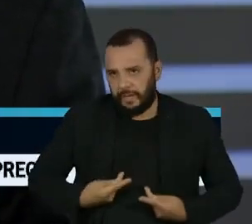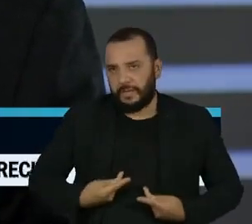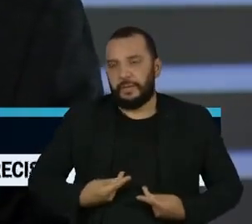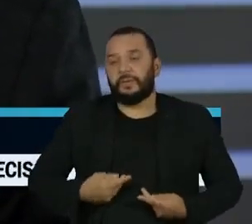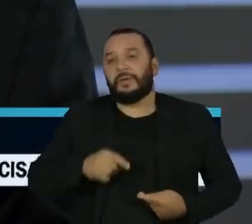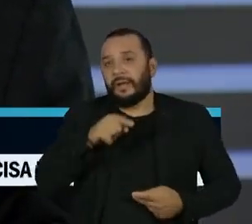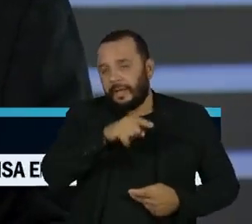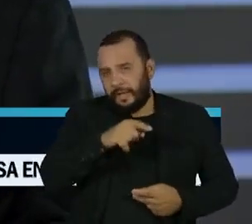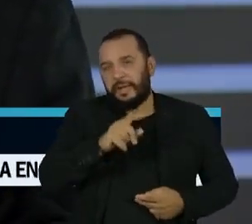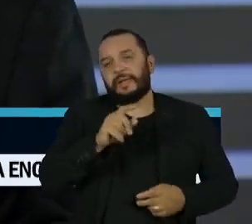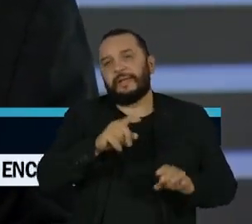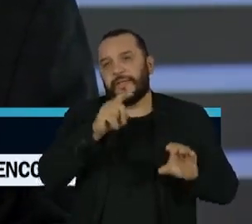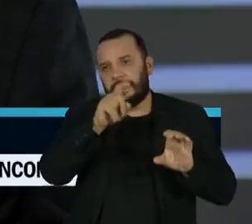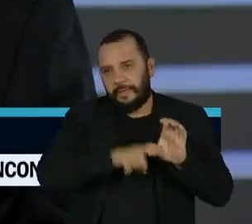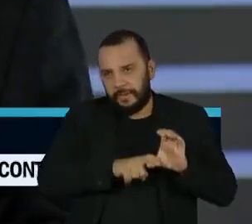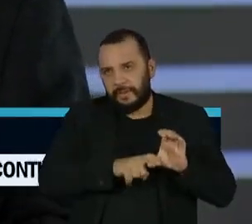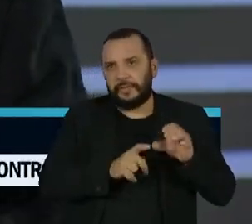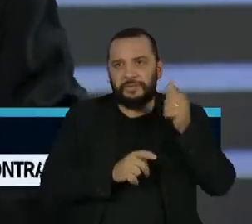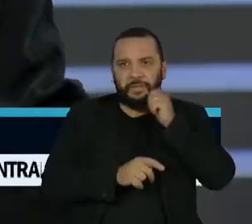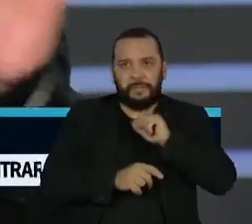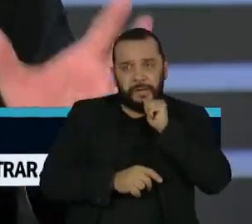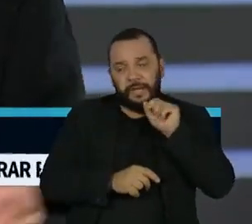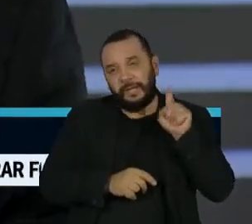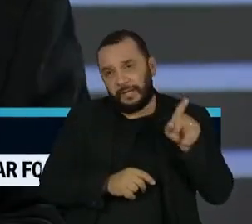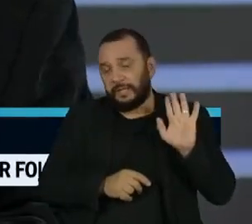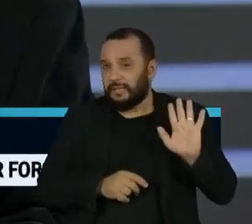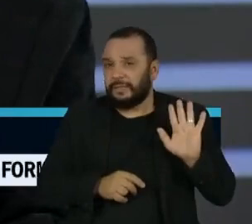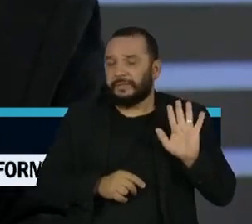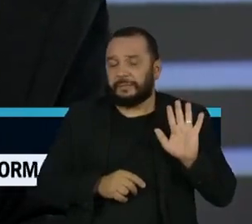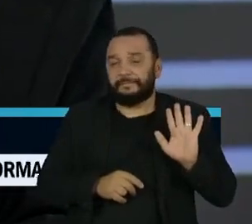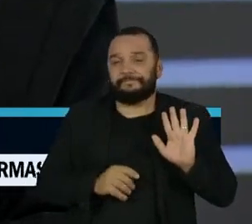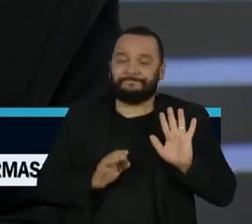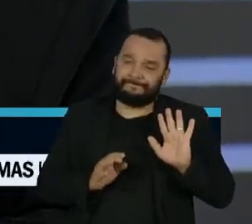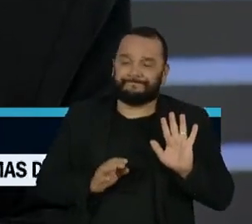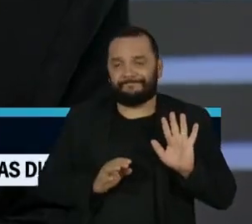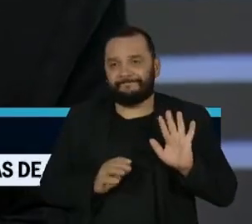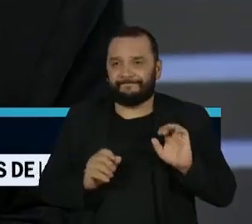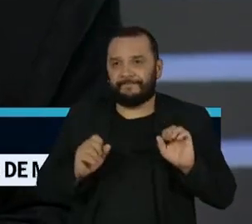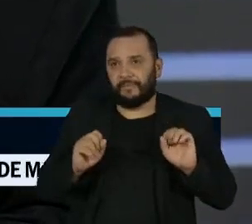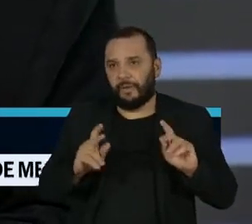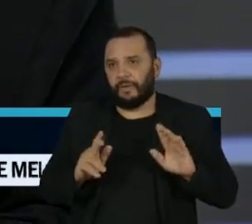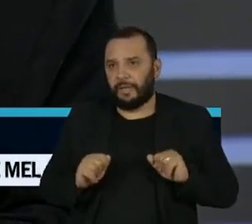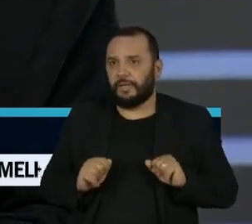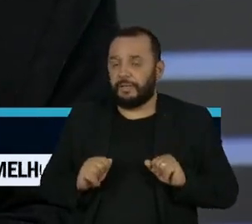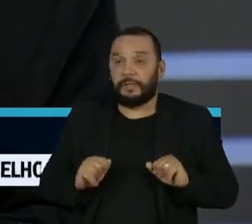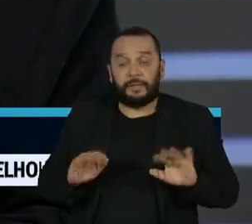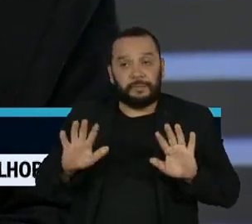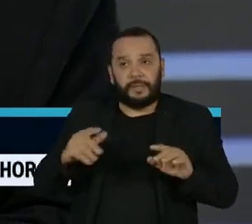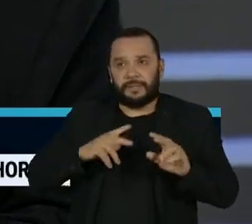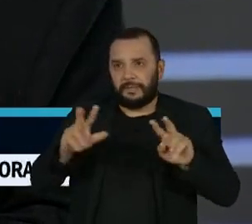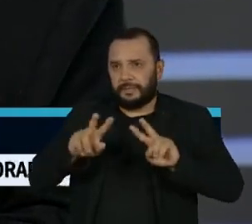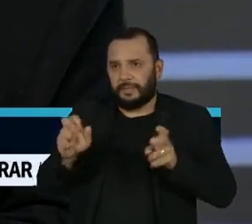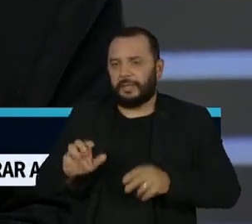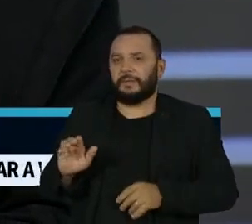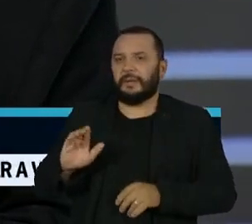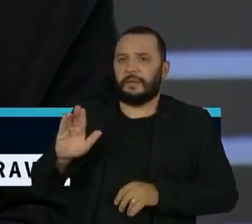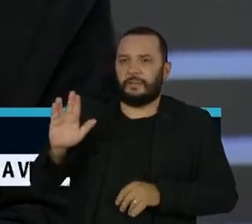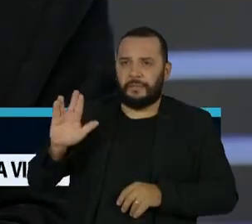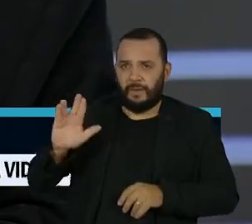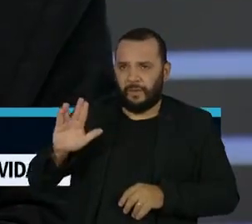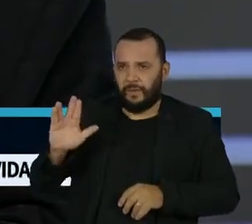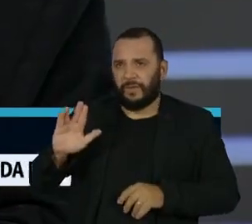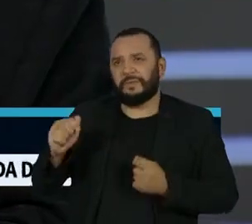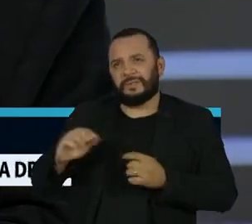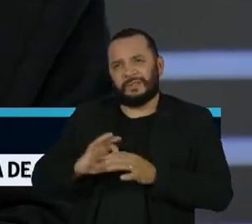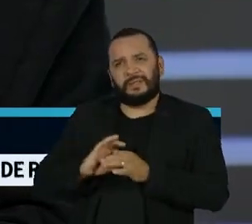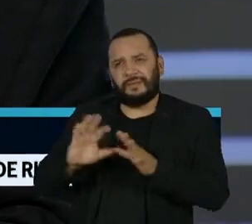dependente da mãe, que não tem autonomia biológica e tudo mais. No caso das drogas, no caso da maconha, por exemplo, eu entendo que devia ser